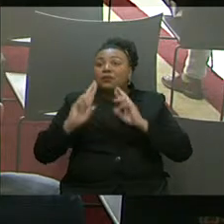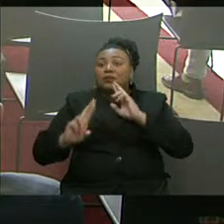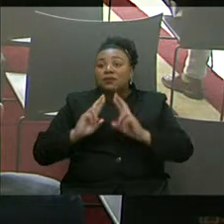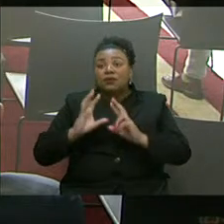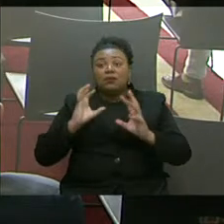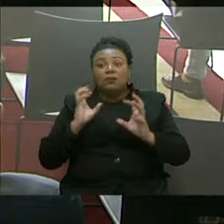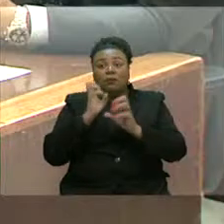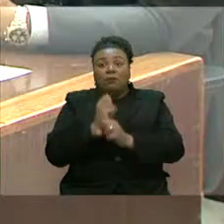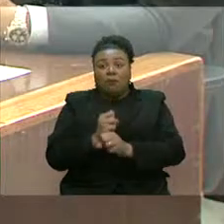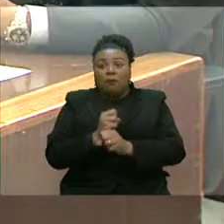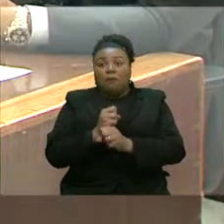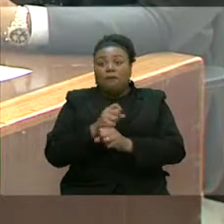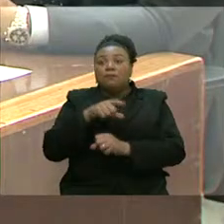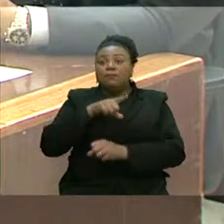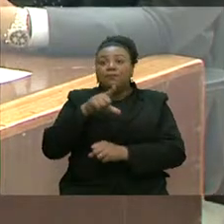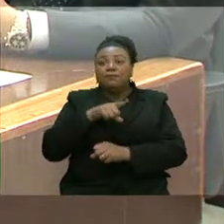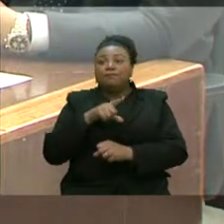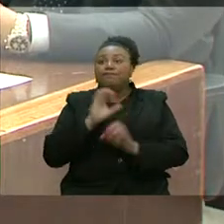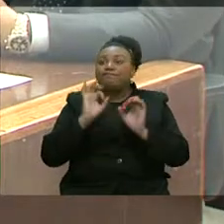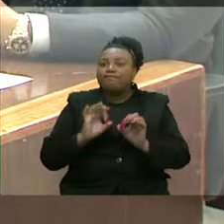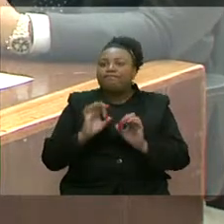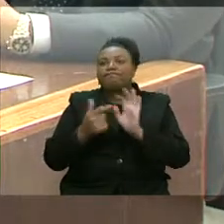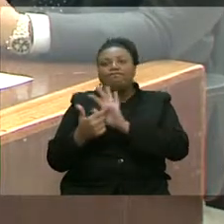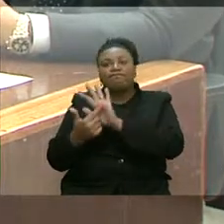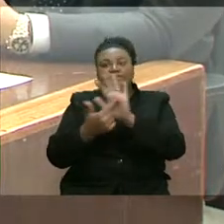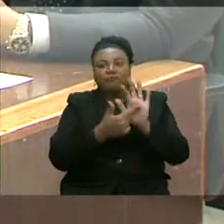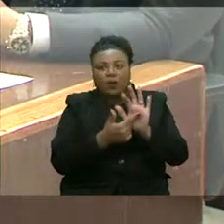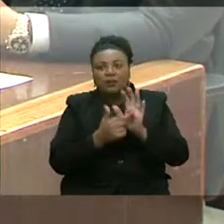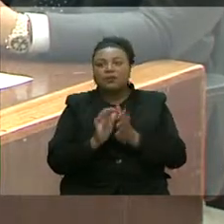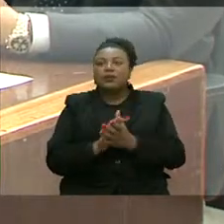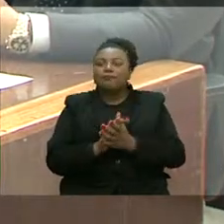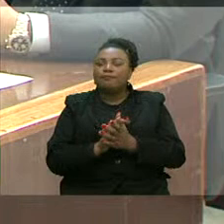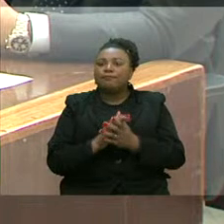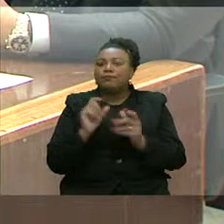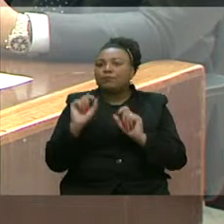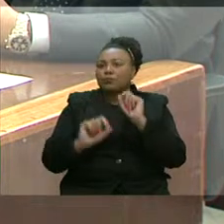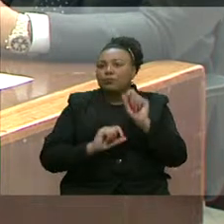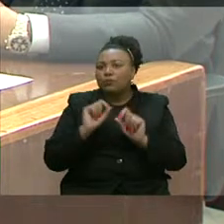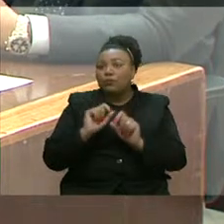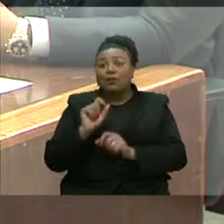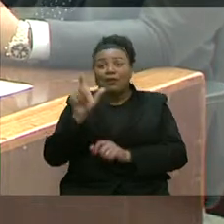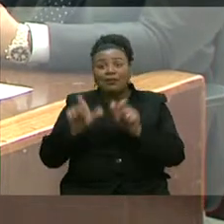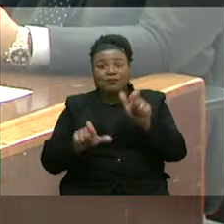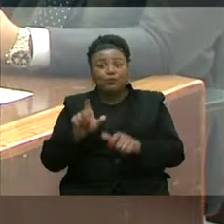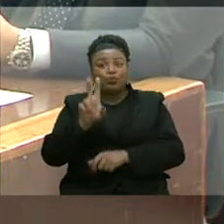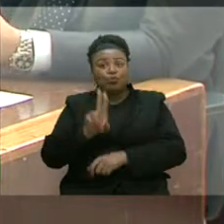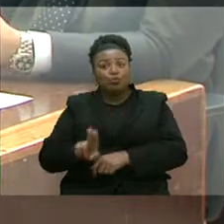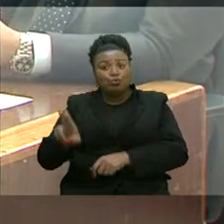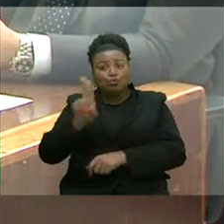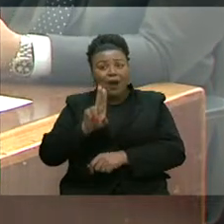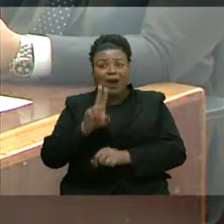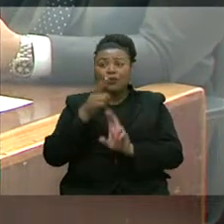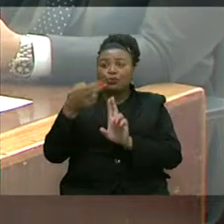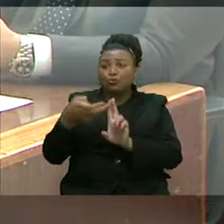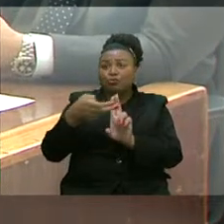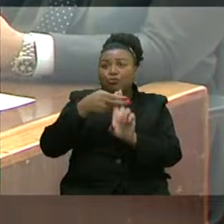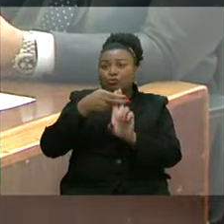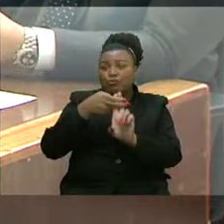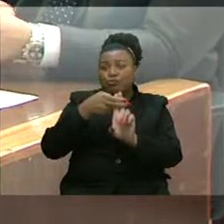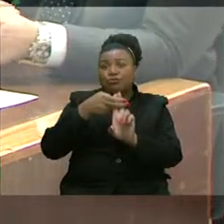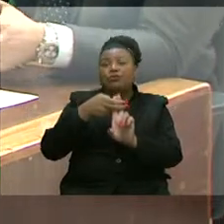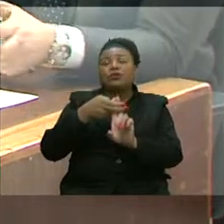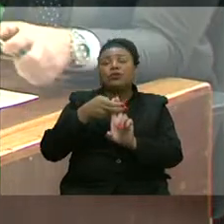resultados objetivos, que retrata o que o usuário do sistema de